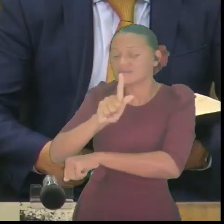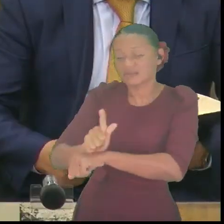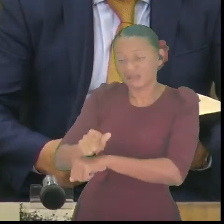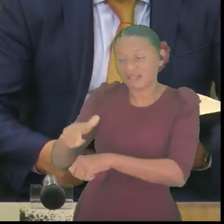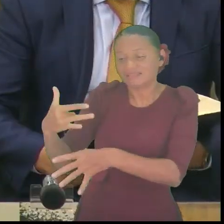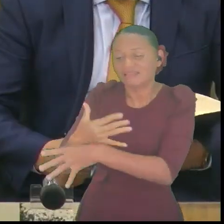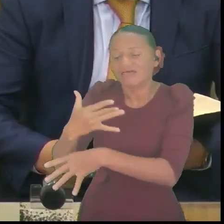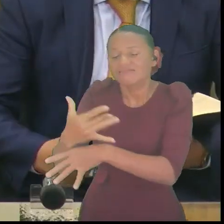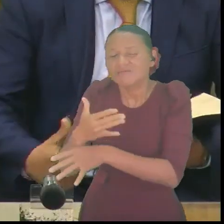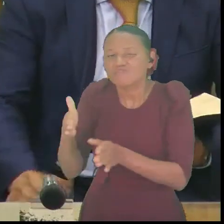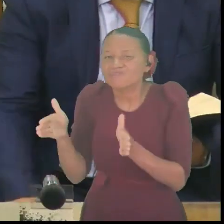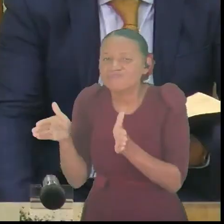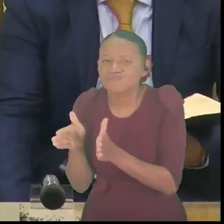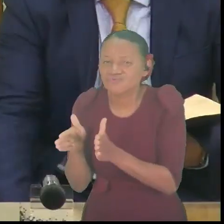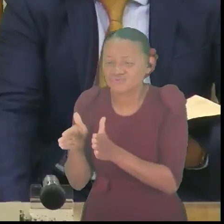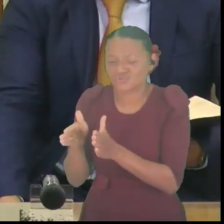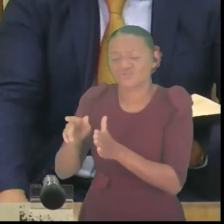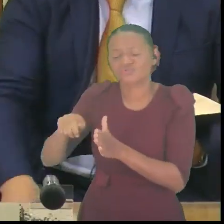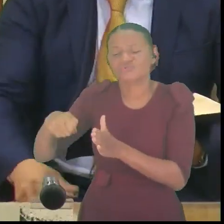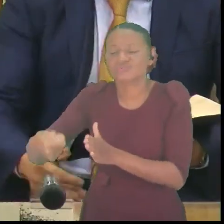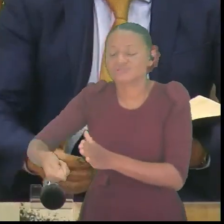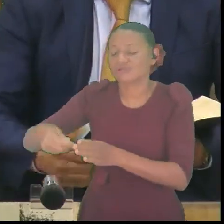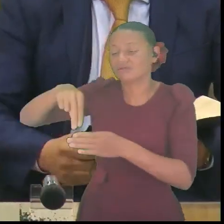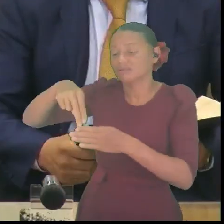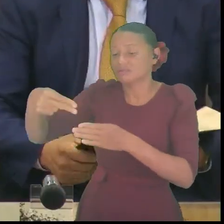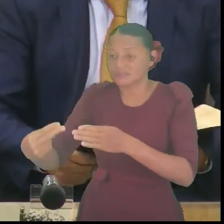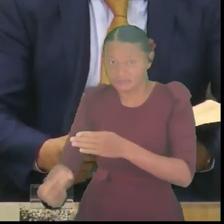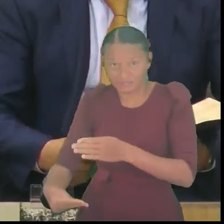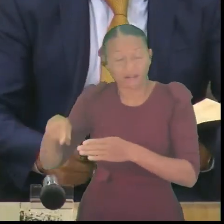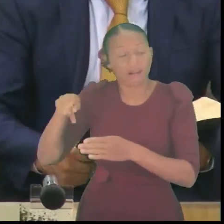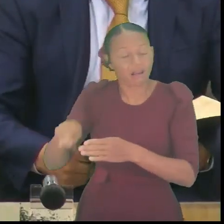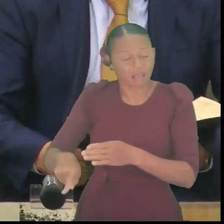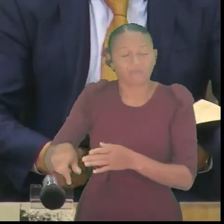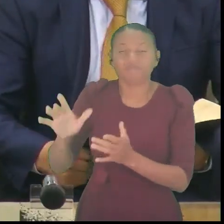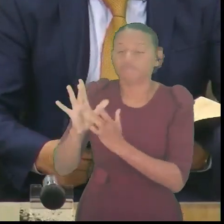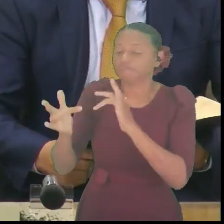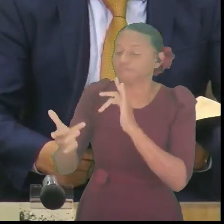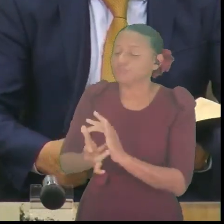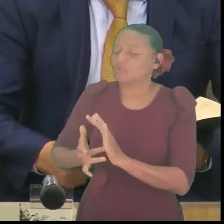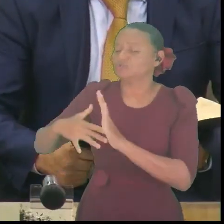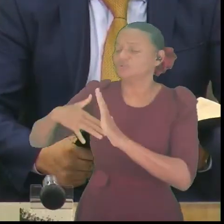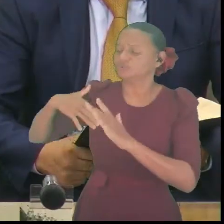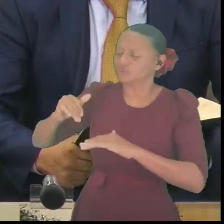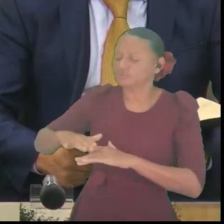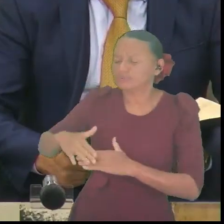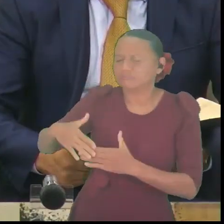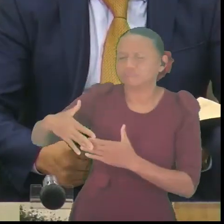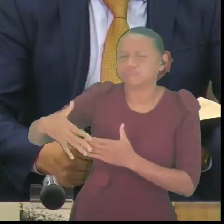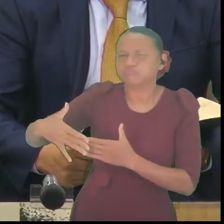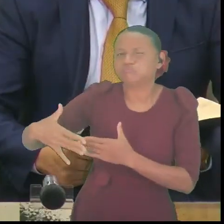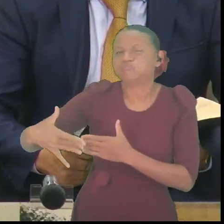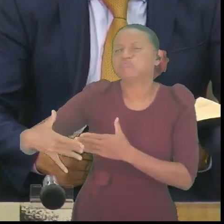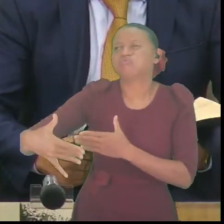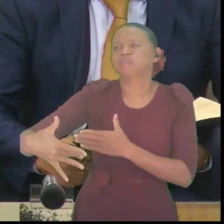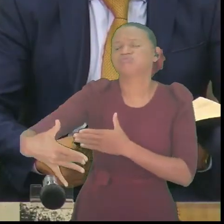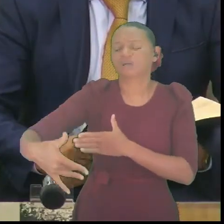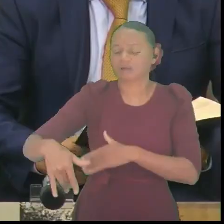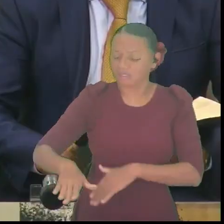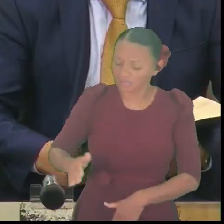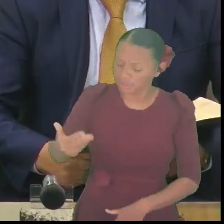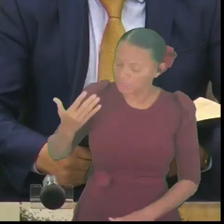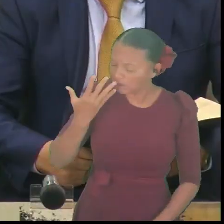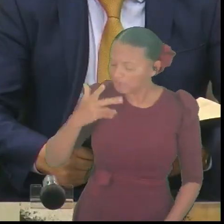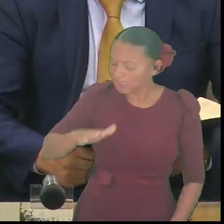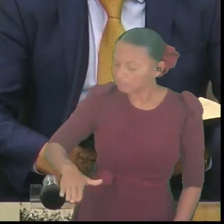Nazaré. Foi em Nazaré que Jesus passou a maior parte da sua vida. Ele passou ali ainda parte da sua infância, toda a sua